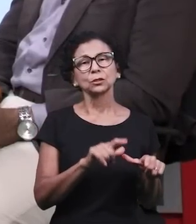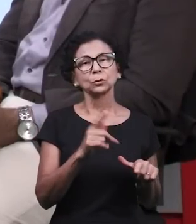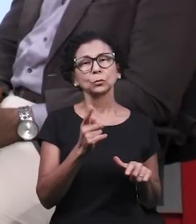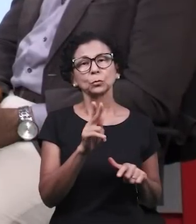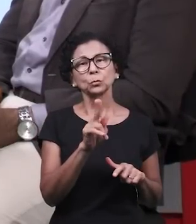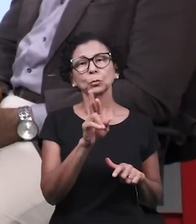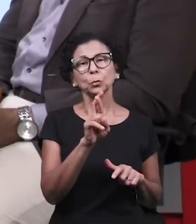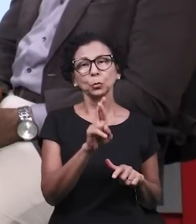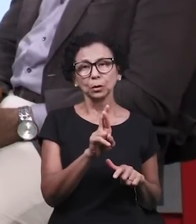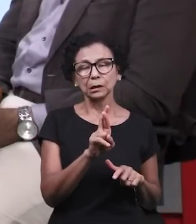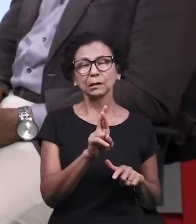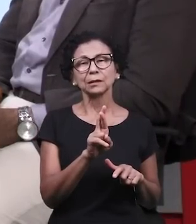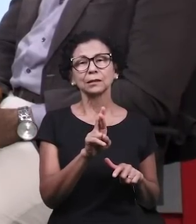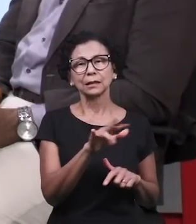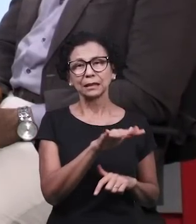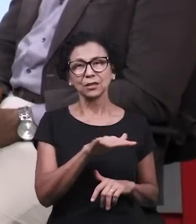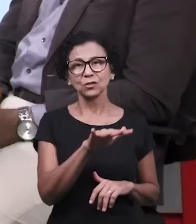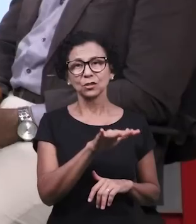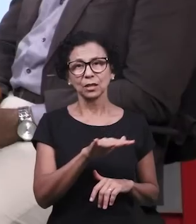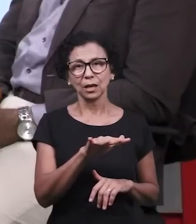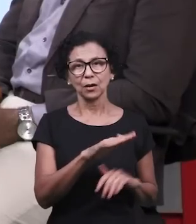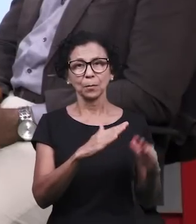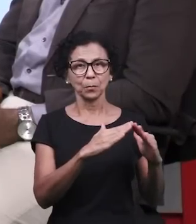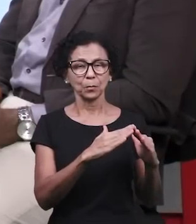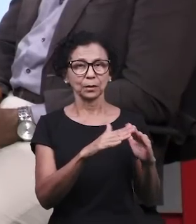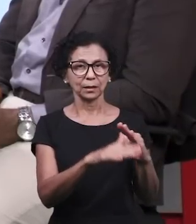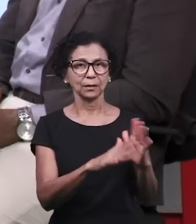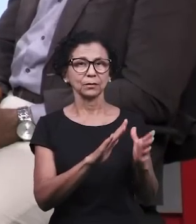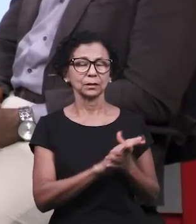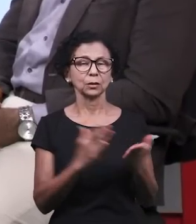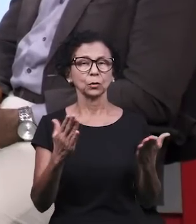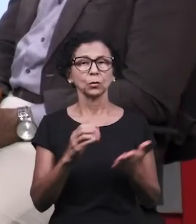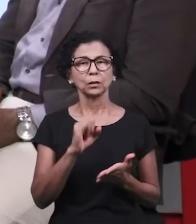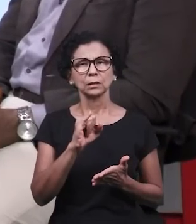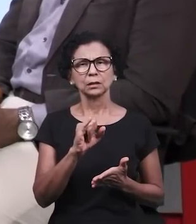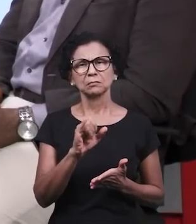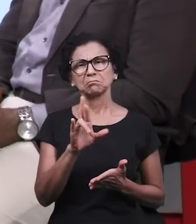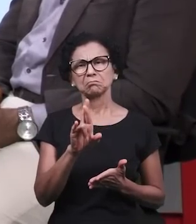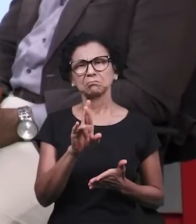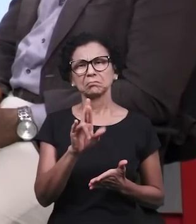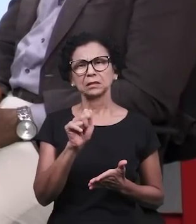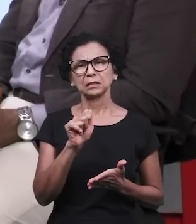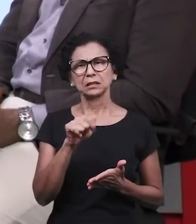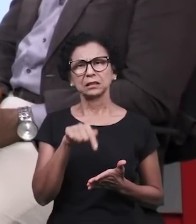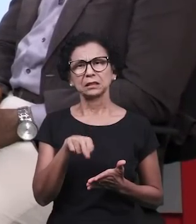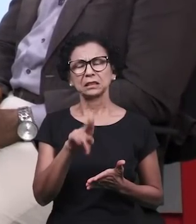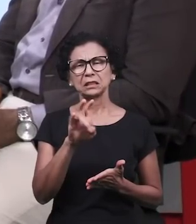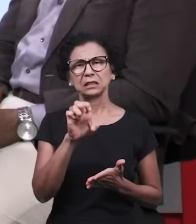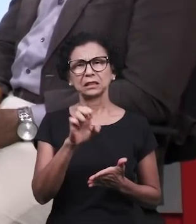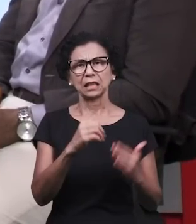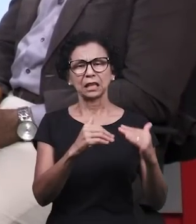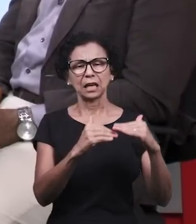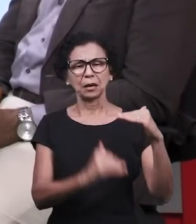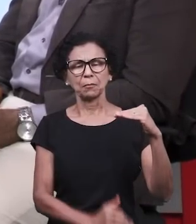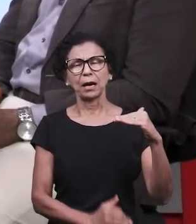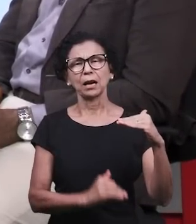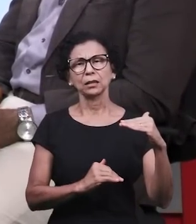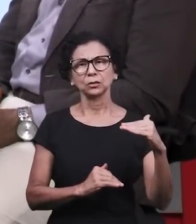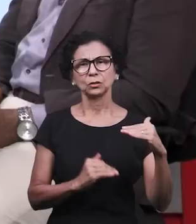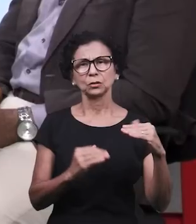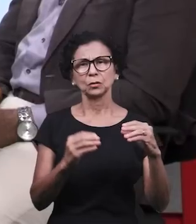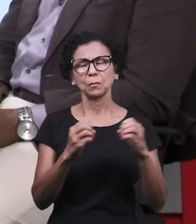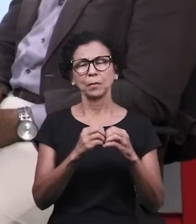da terra, Abraão, dos caldeus e habitou em Harã. E dali, depois que seu pai